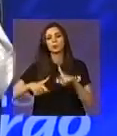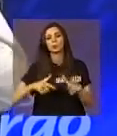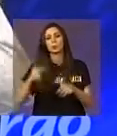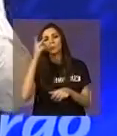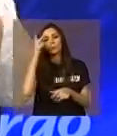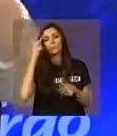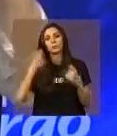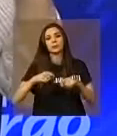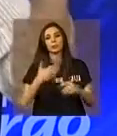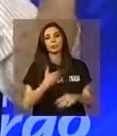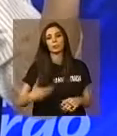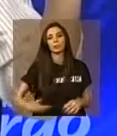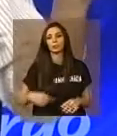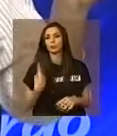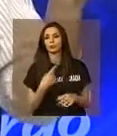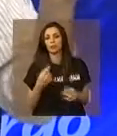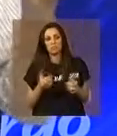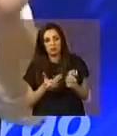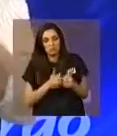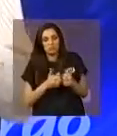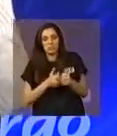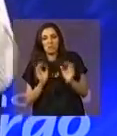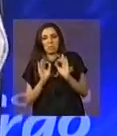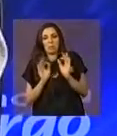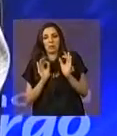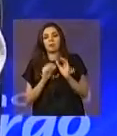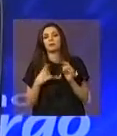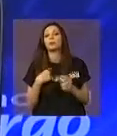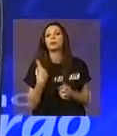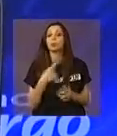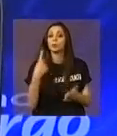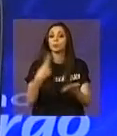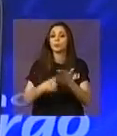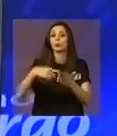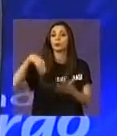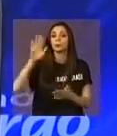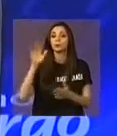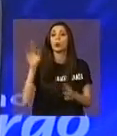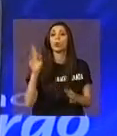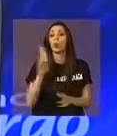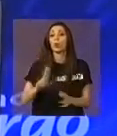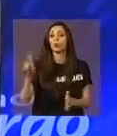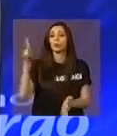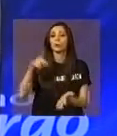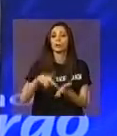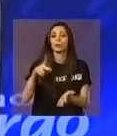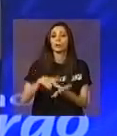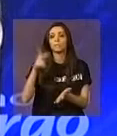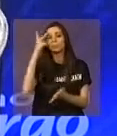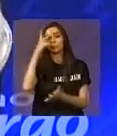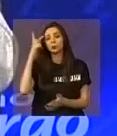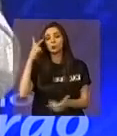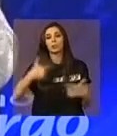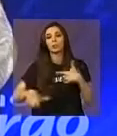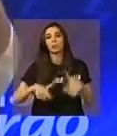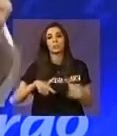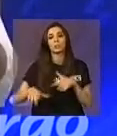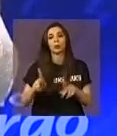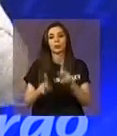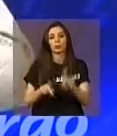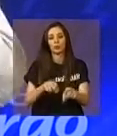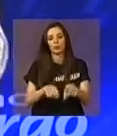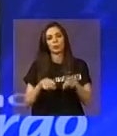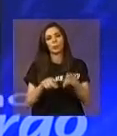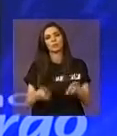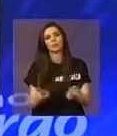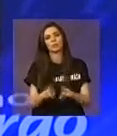governar. Nós não temos rabo preso com ninguém. O nosso compromisso é único e verdadeiro com a classe trabalhadora, com o povo do campo e da